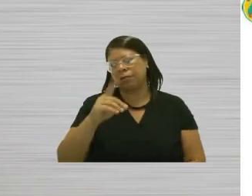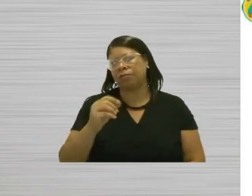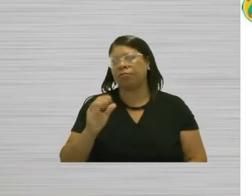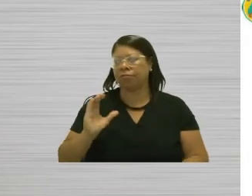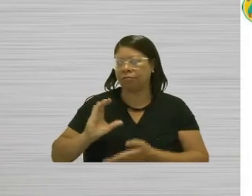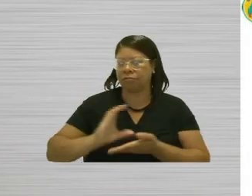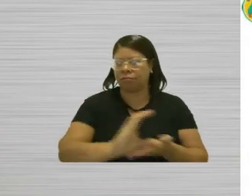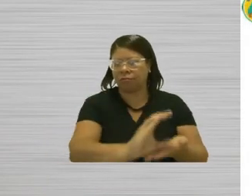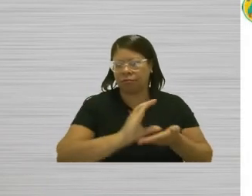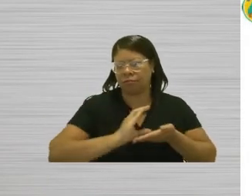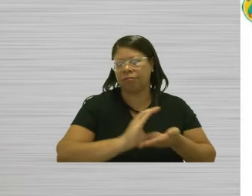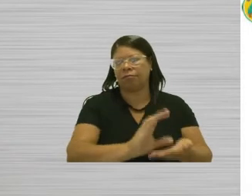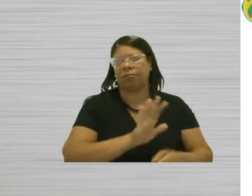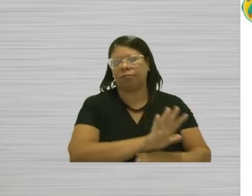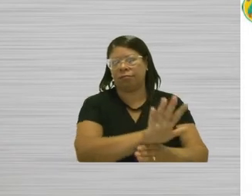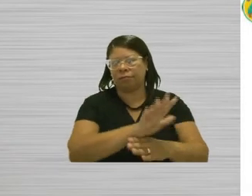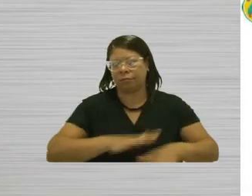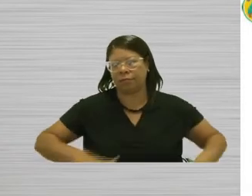população.